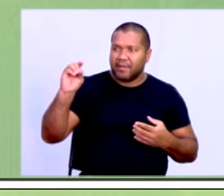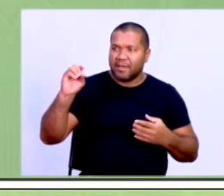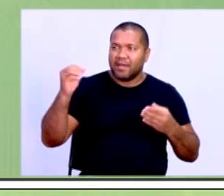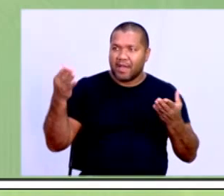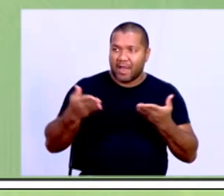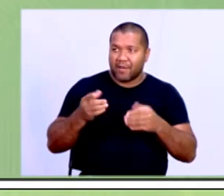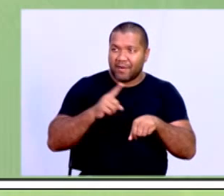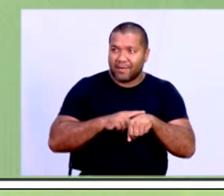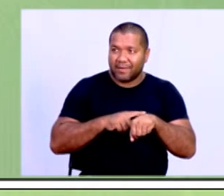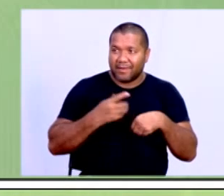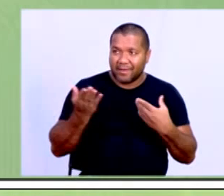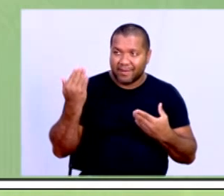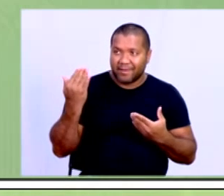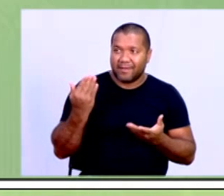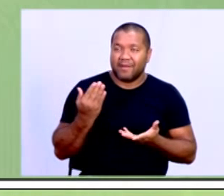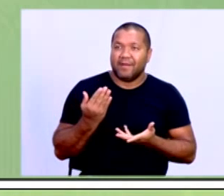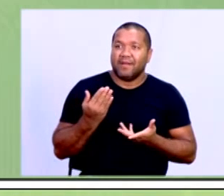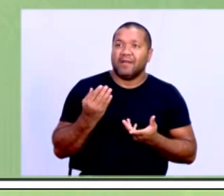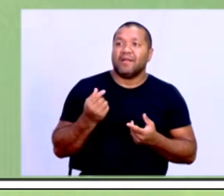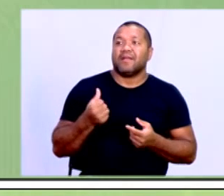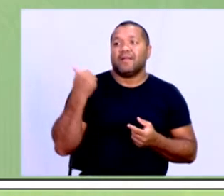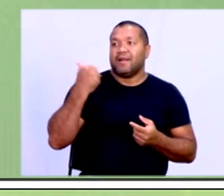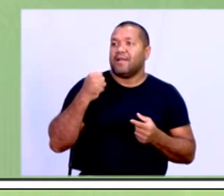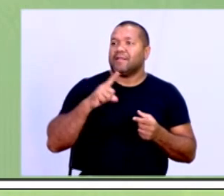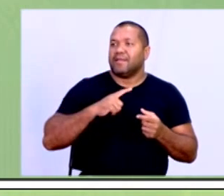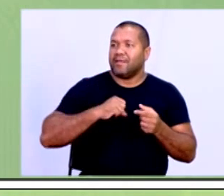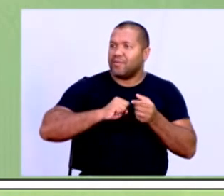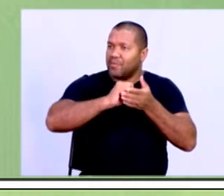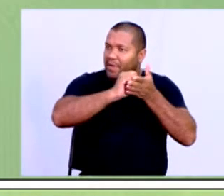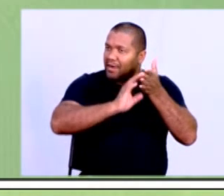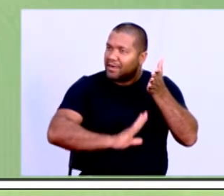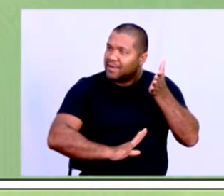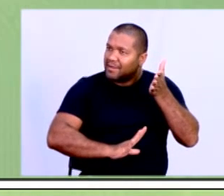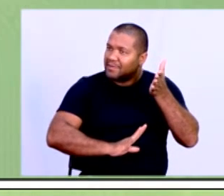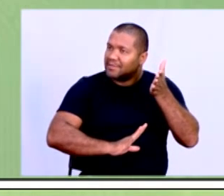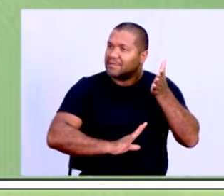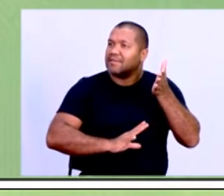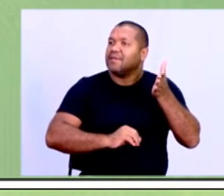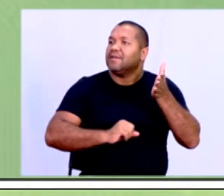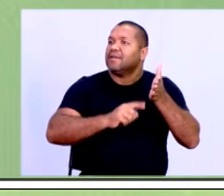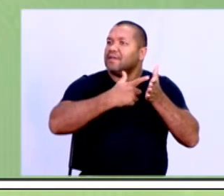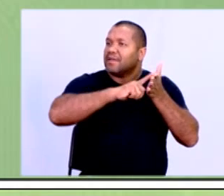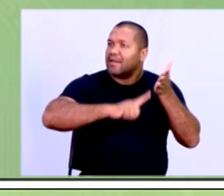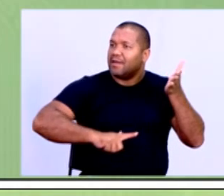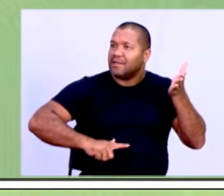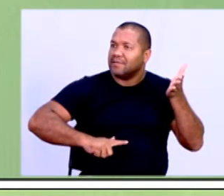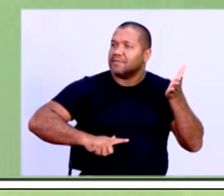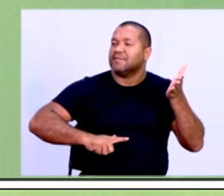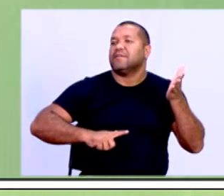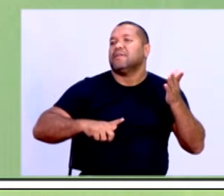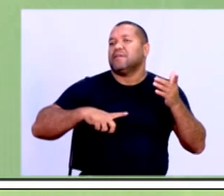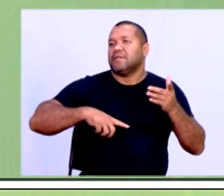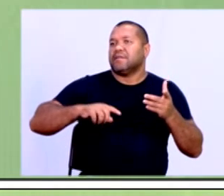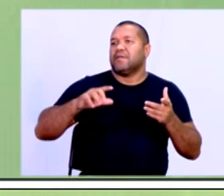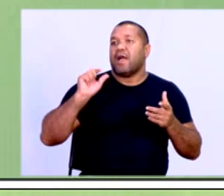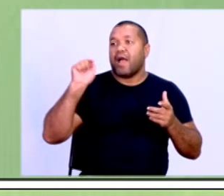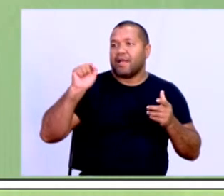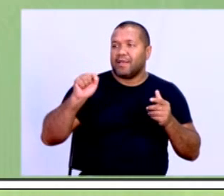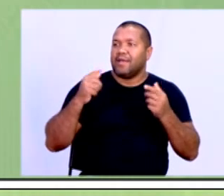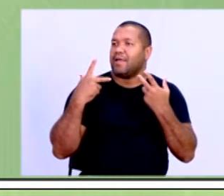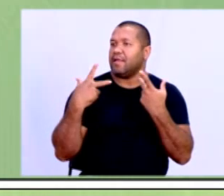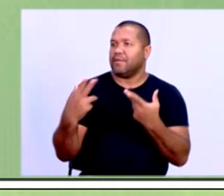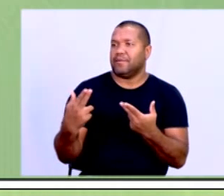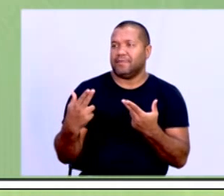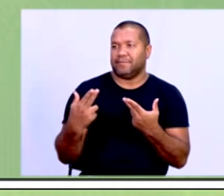agorinha? E que lá tem uma lista de features? Aqui no Scrum é a